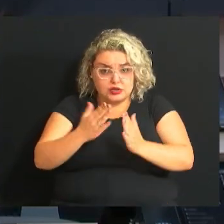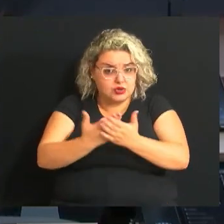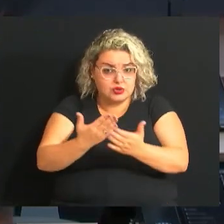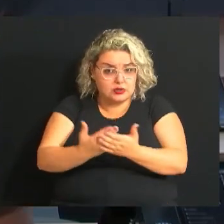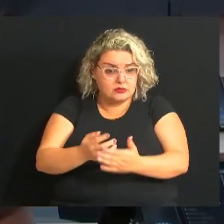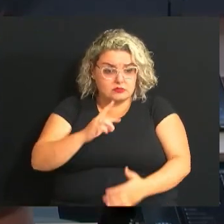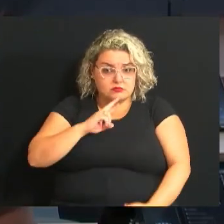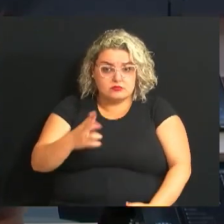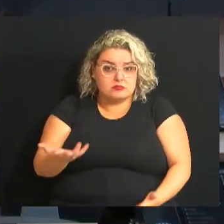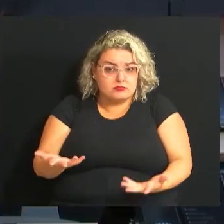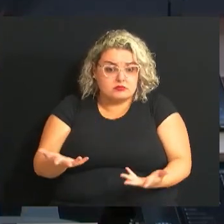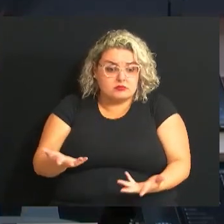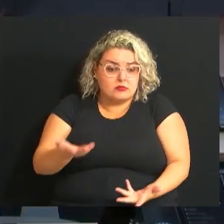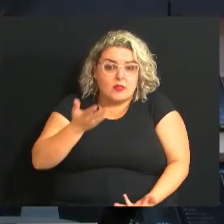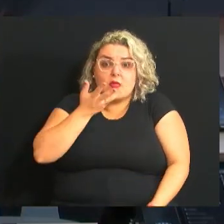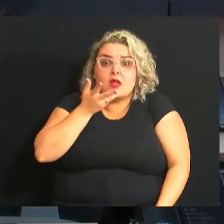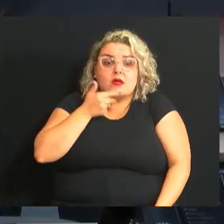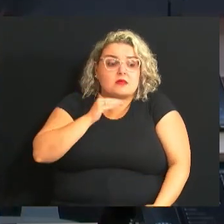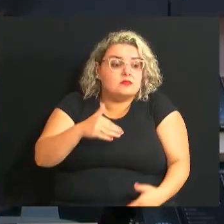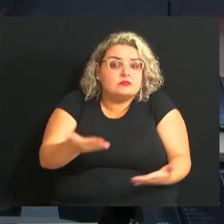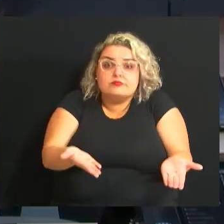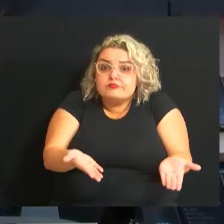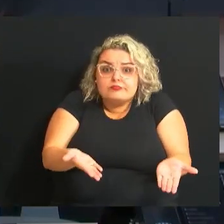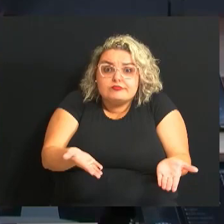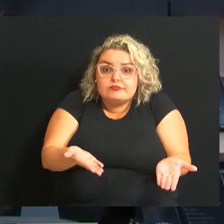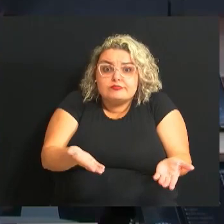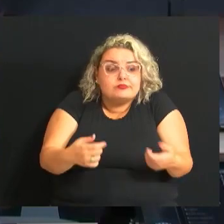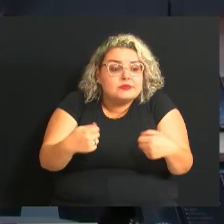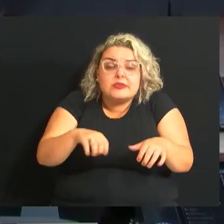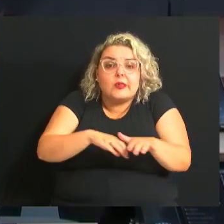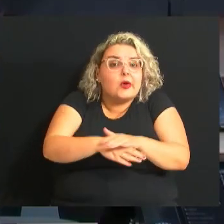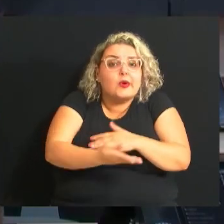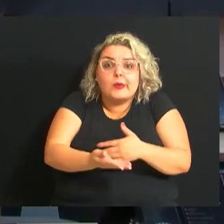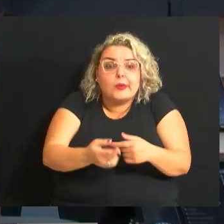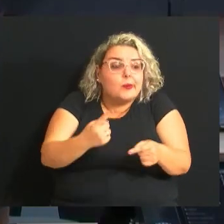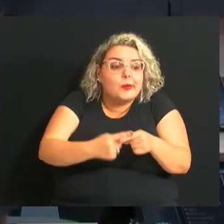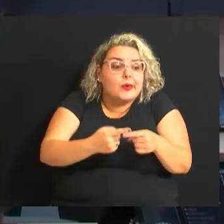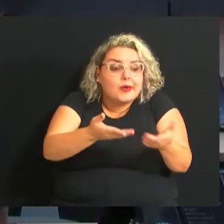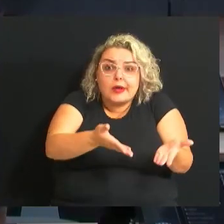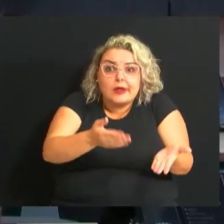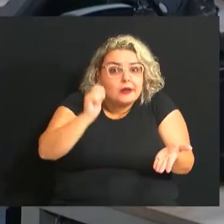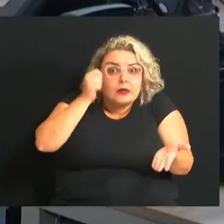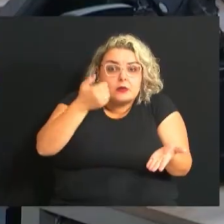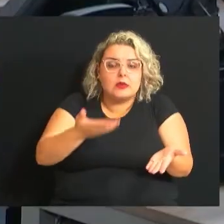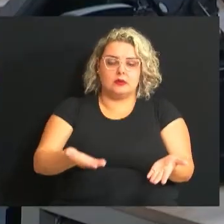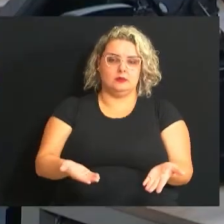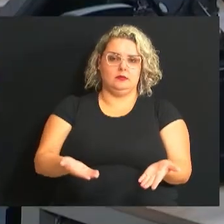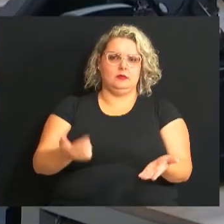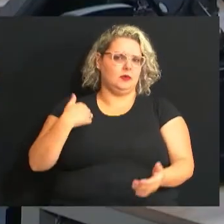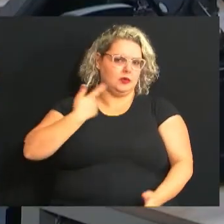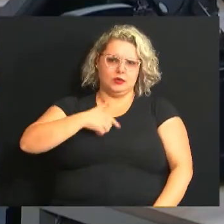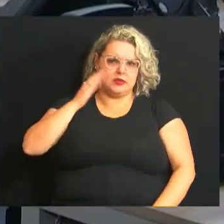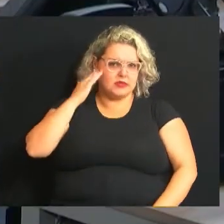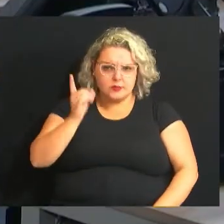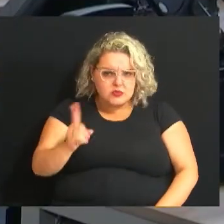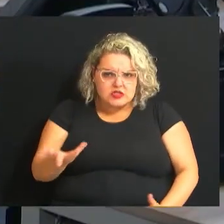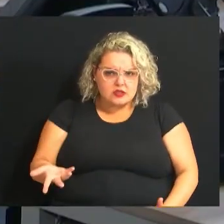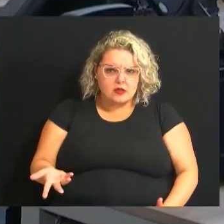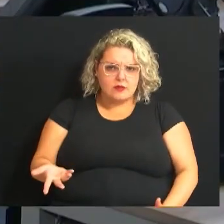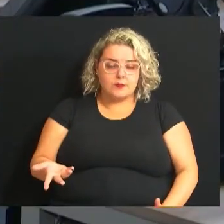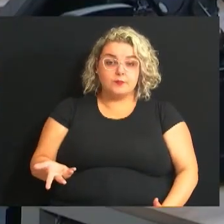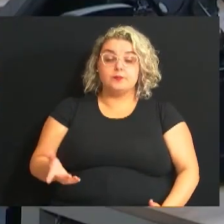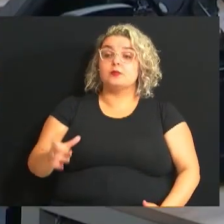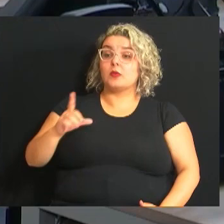que a criança precisava se acostumar com isso por ser uma criança negra. E a gente entende que não. Teve, inclusive,